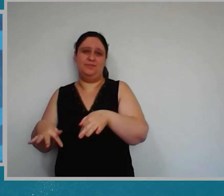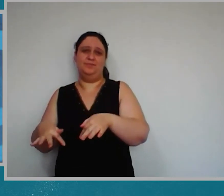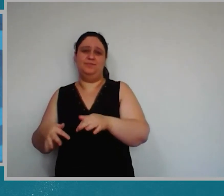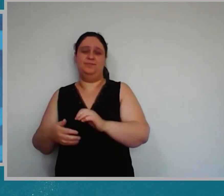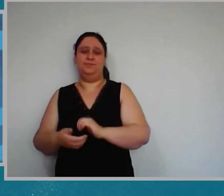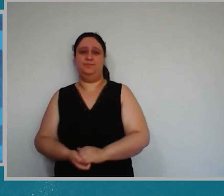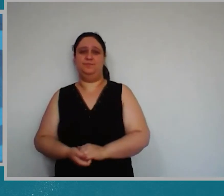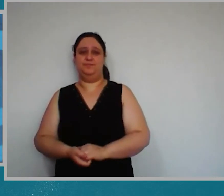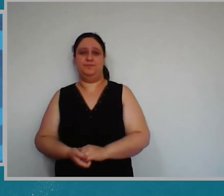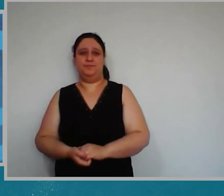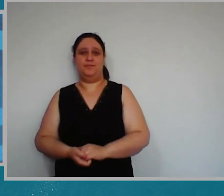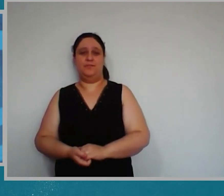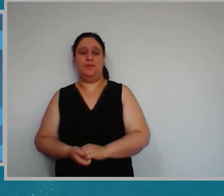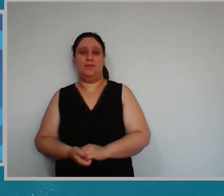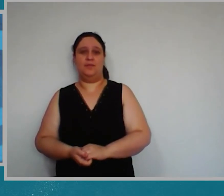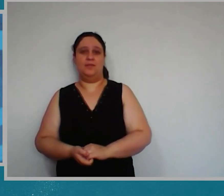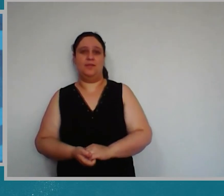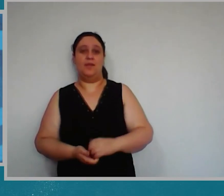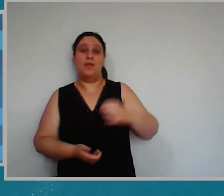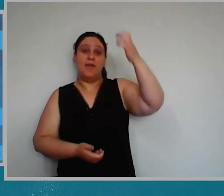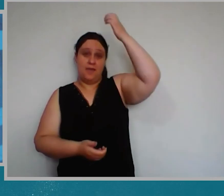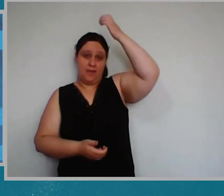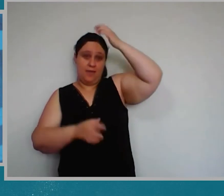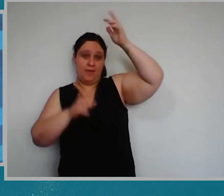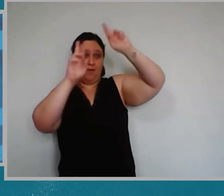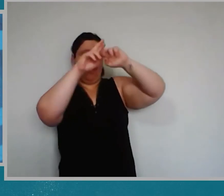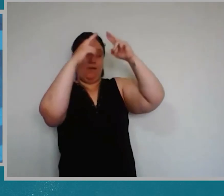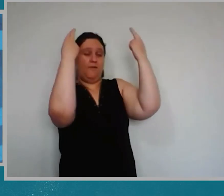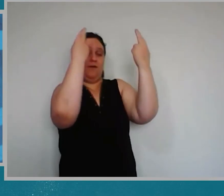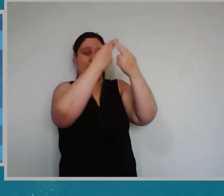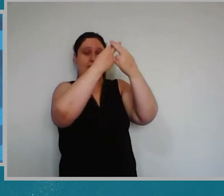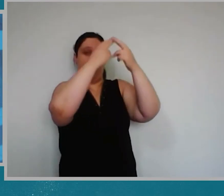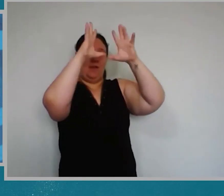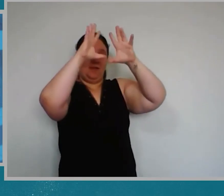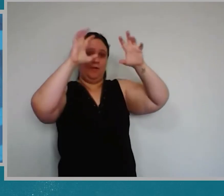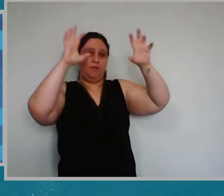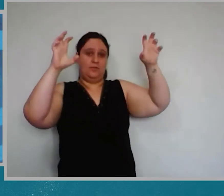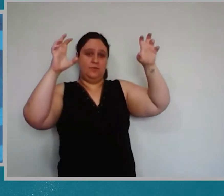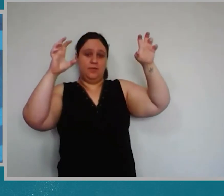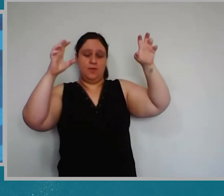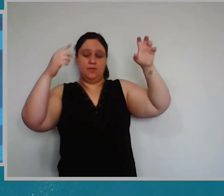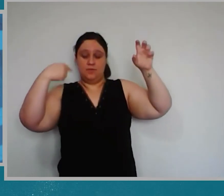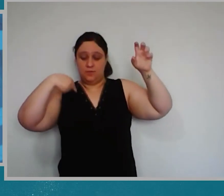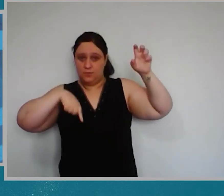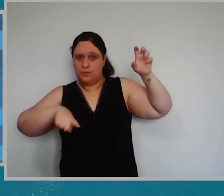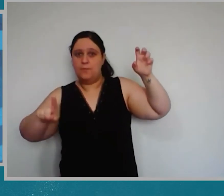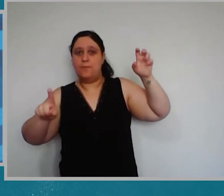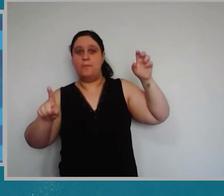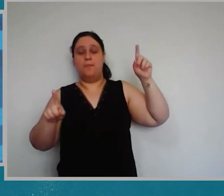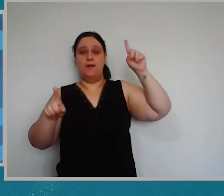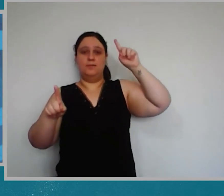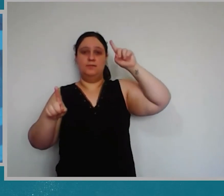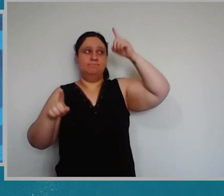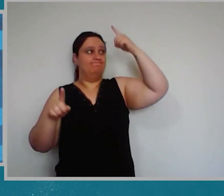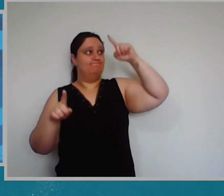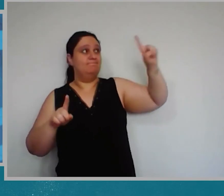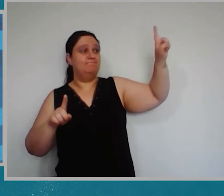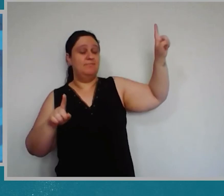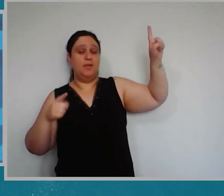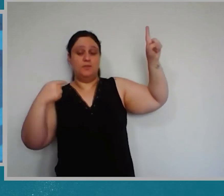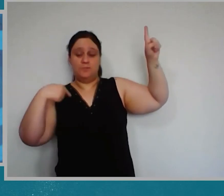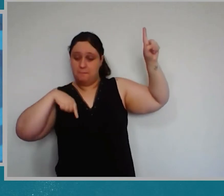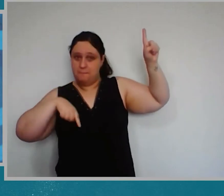O Rei do Reino dos Céus nos envia, nos comissiona para fazer o que Ele